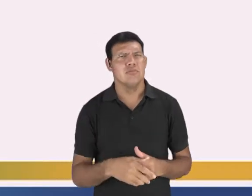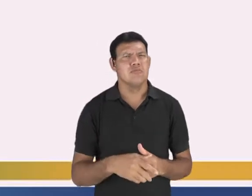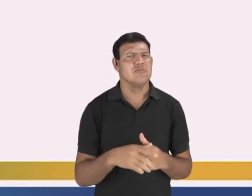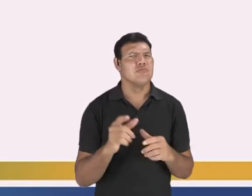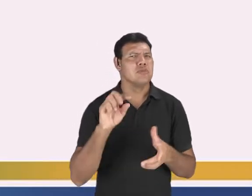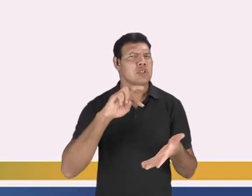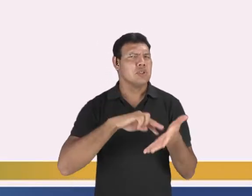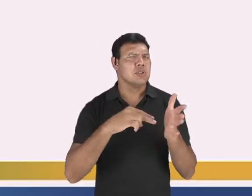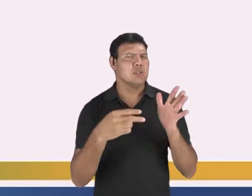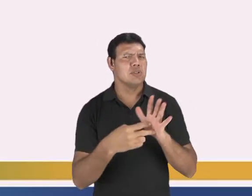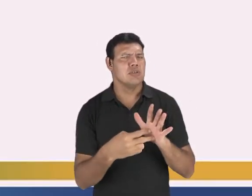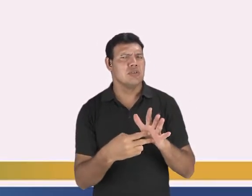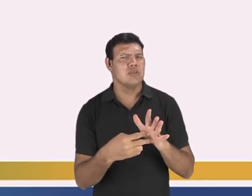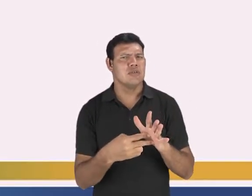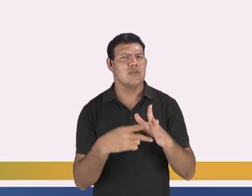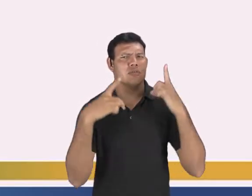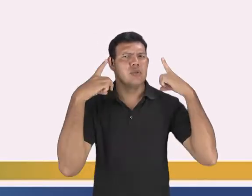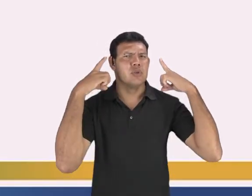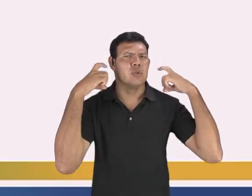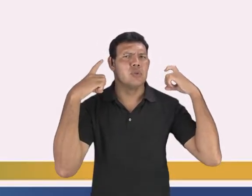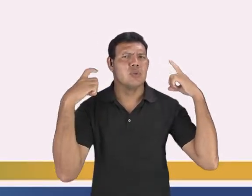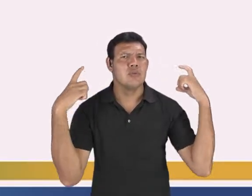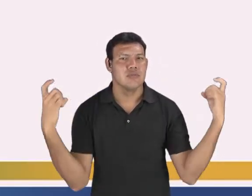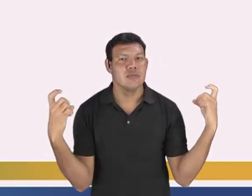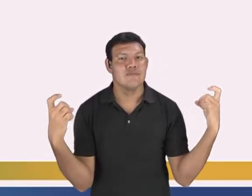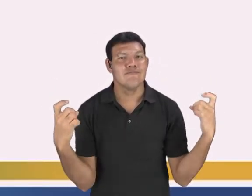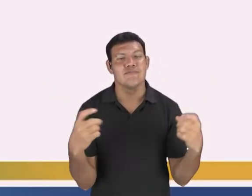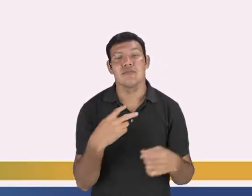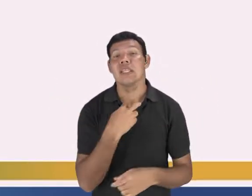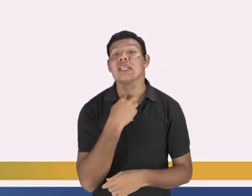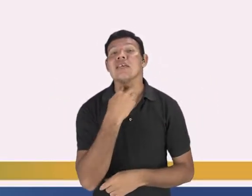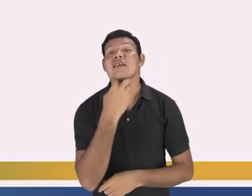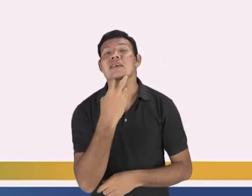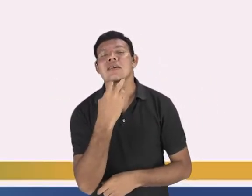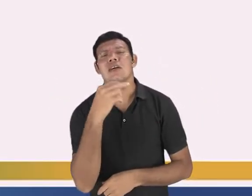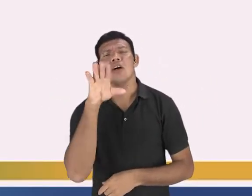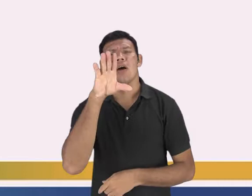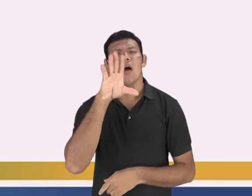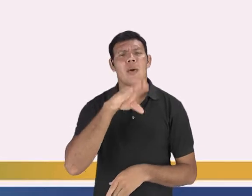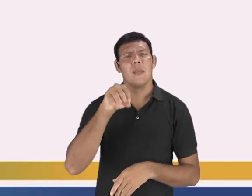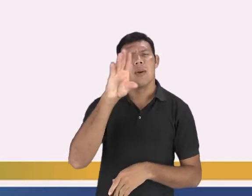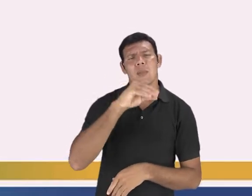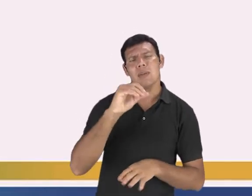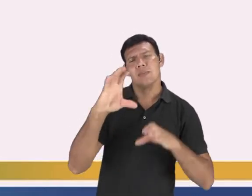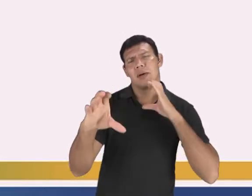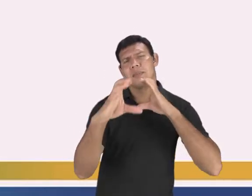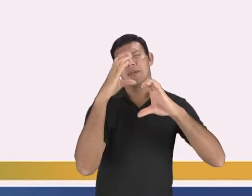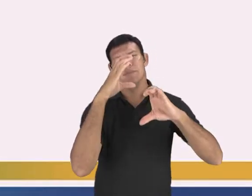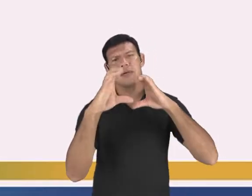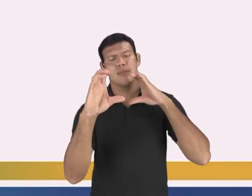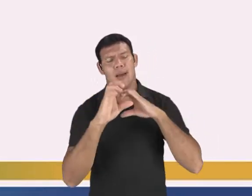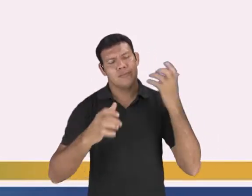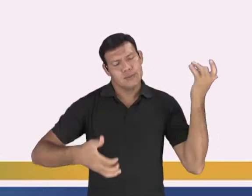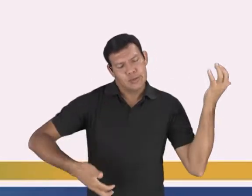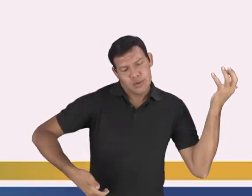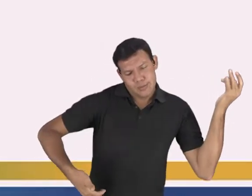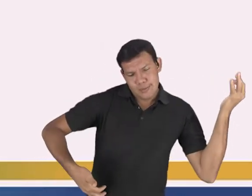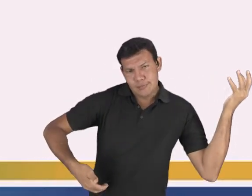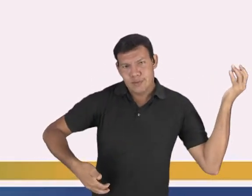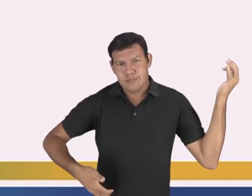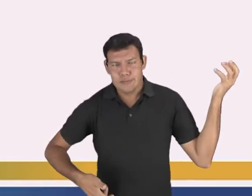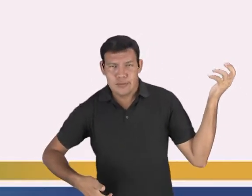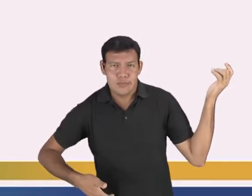os sons que saem da nossa voz quando a gente canta, nós temos os sons que são produzidos por instrumentos musicais,